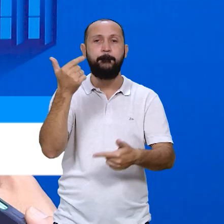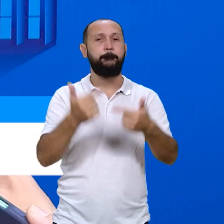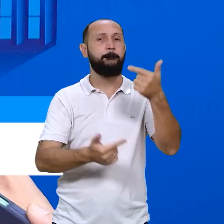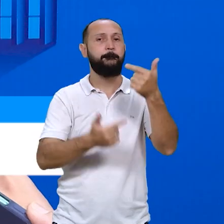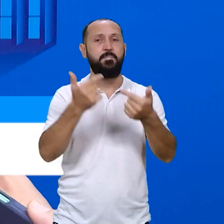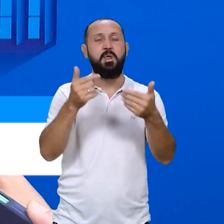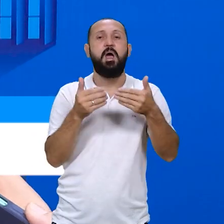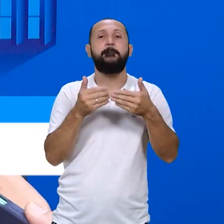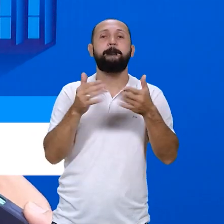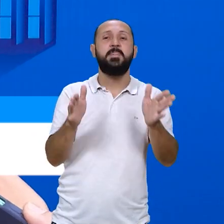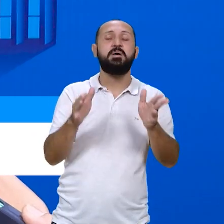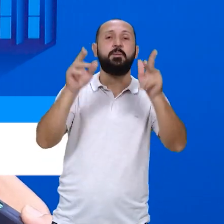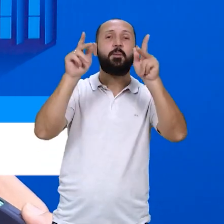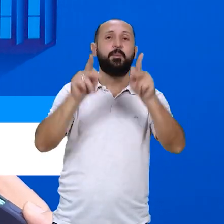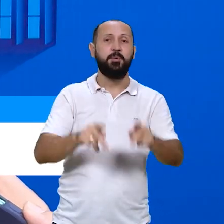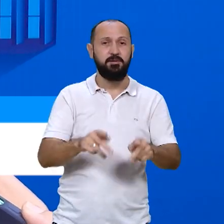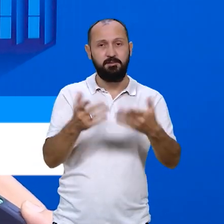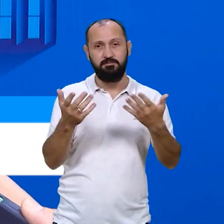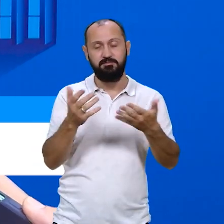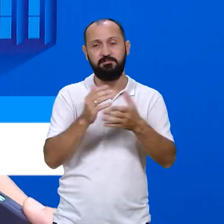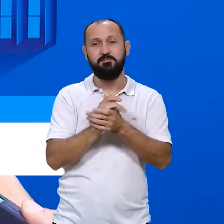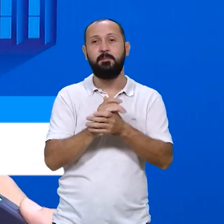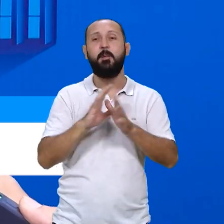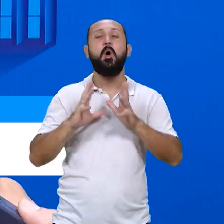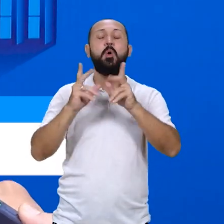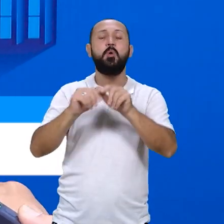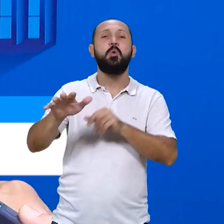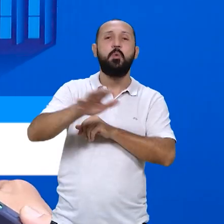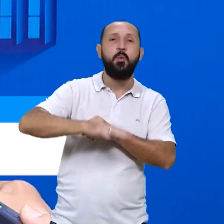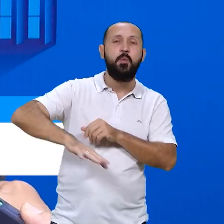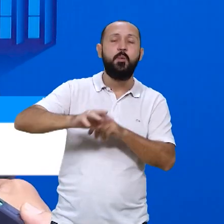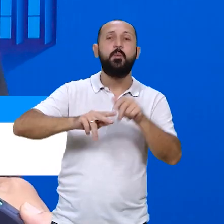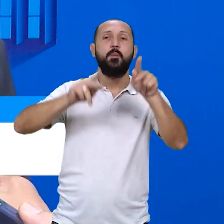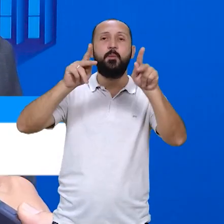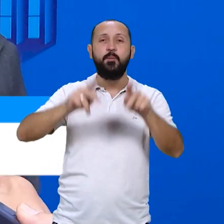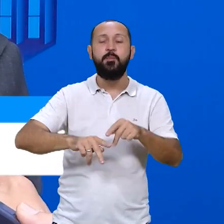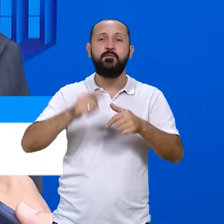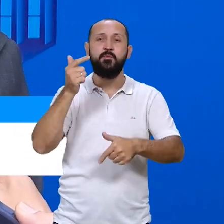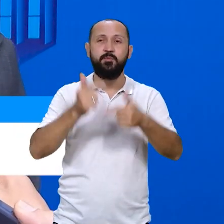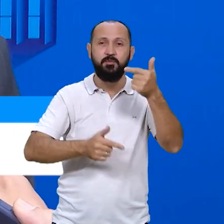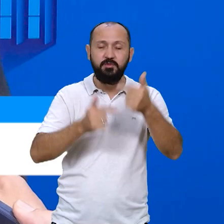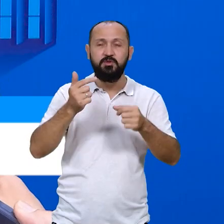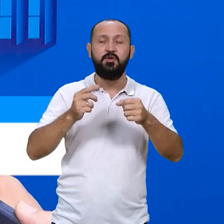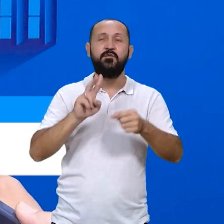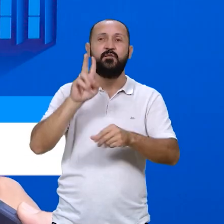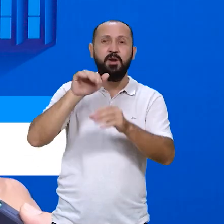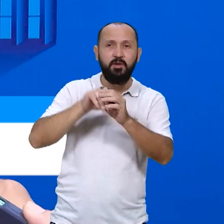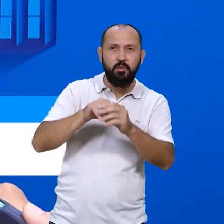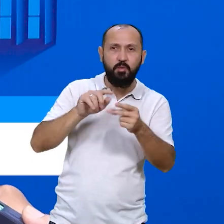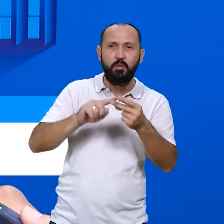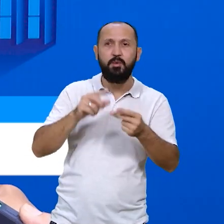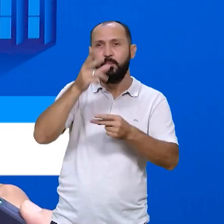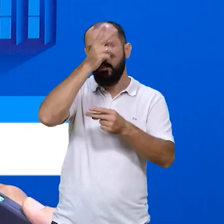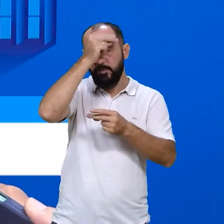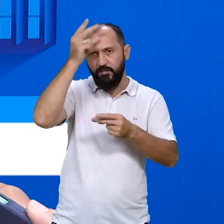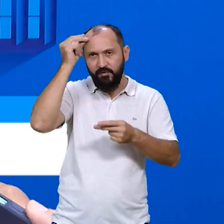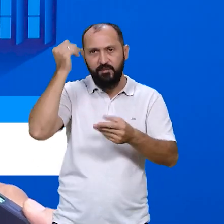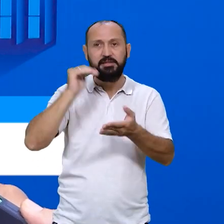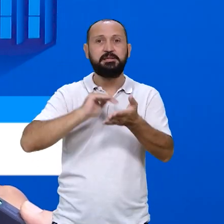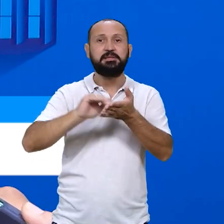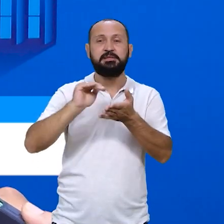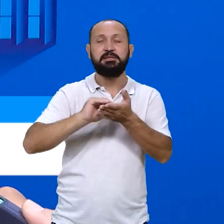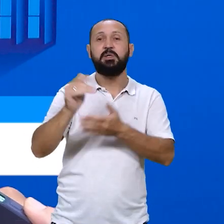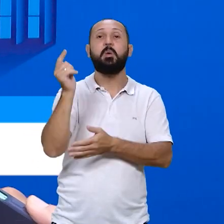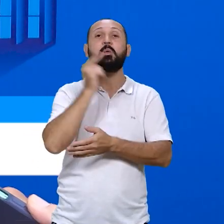nos debates políticos, aberta para a população, aberta para toda a classe política, para os vereadores, para os prefeitos, para